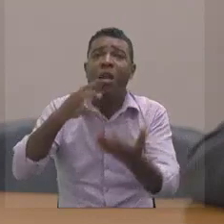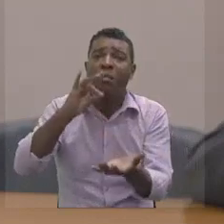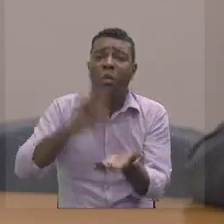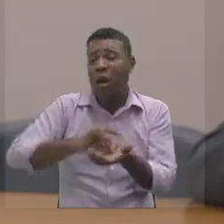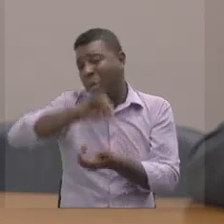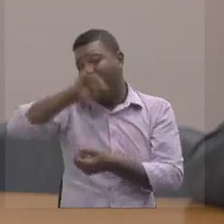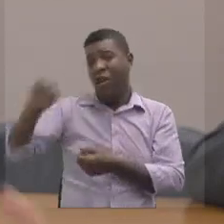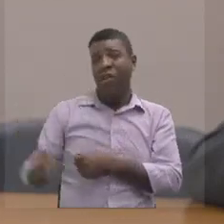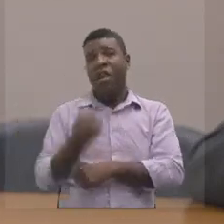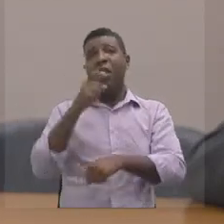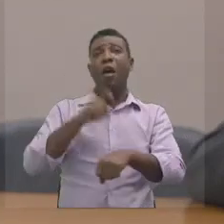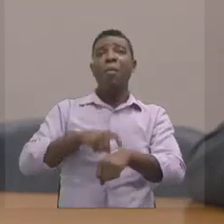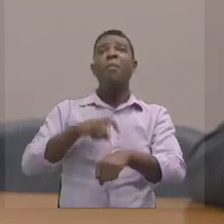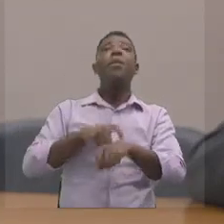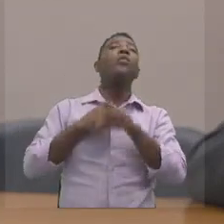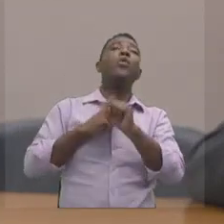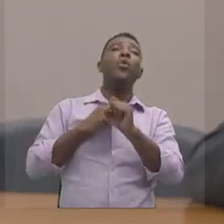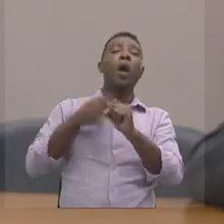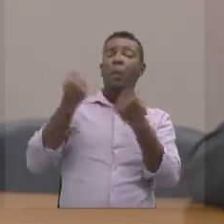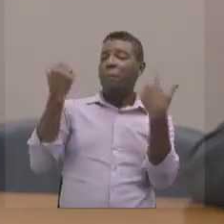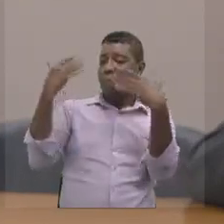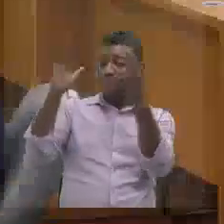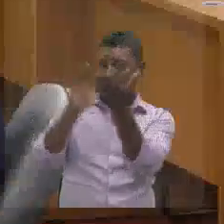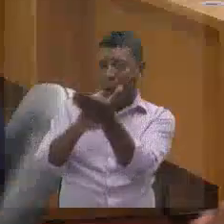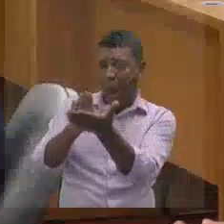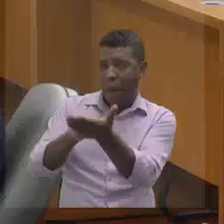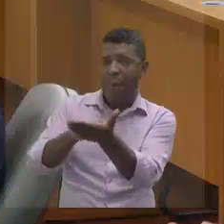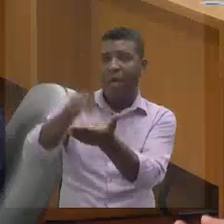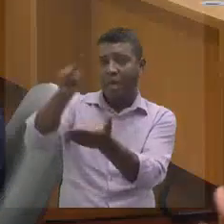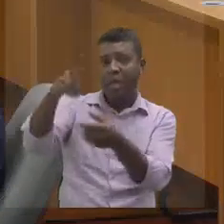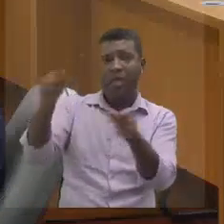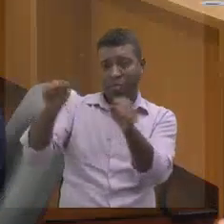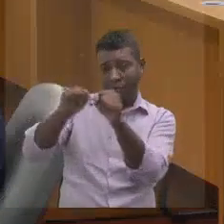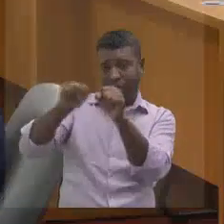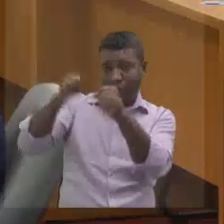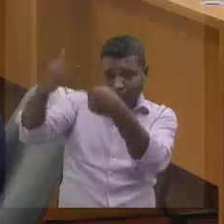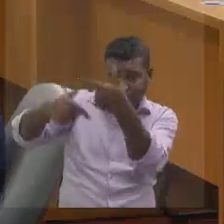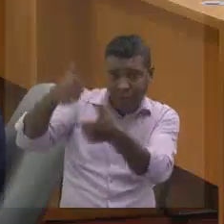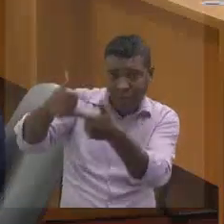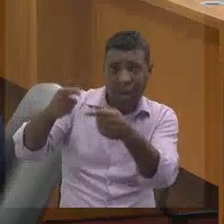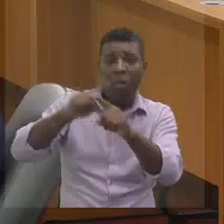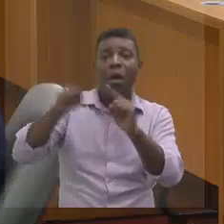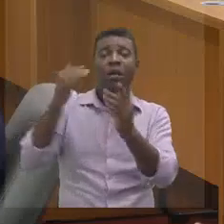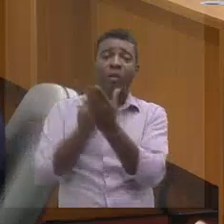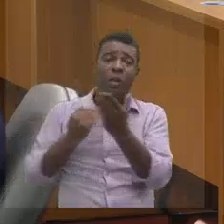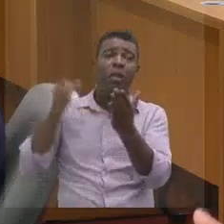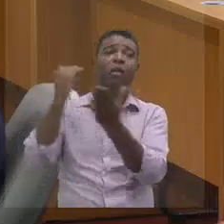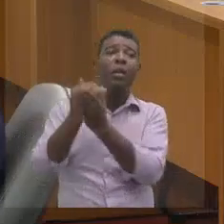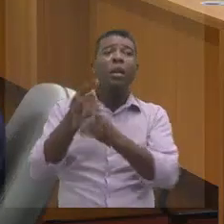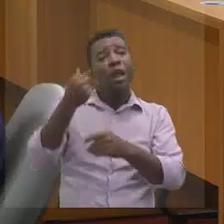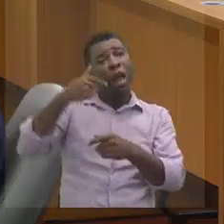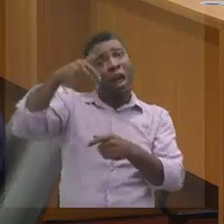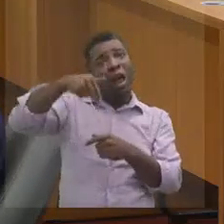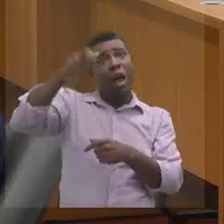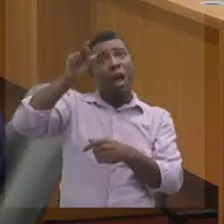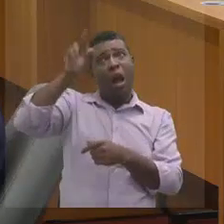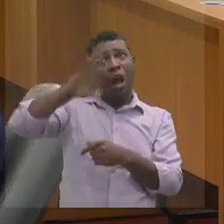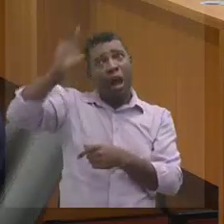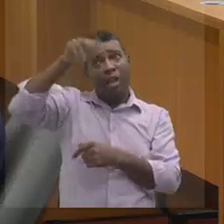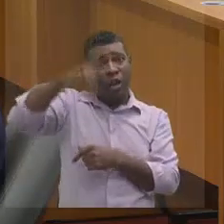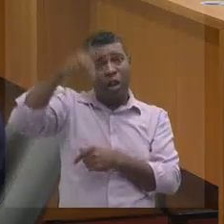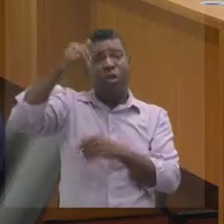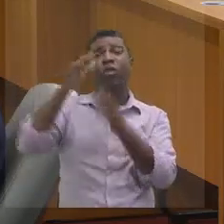nesse momento além de parabenizar as ações mas mais uma vez reforçar inclua a nossa região por favor